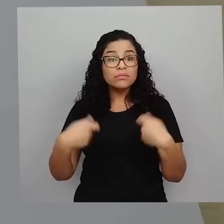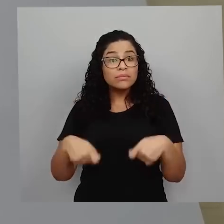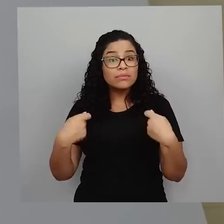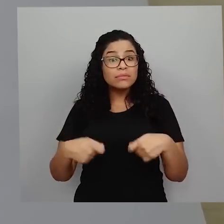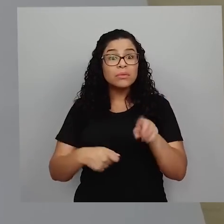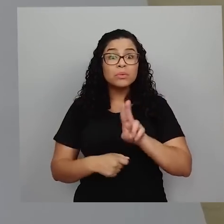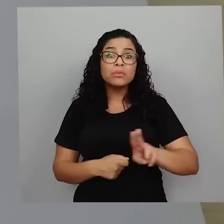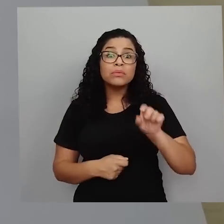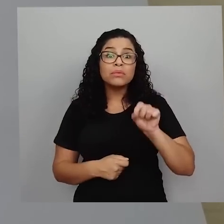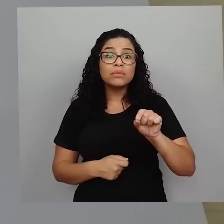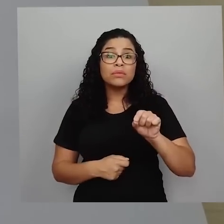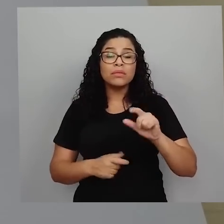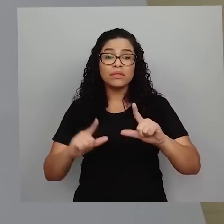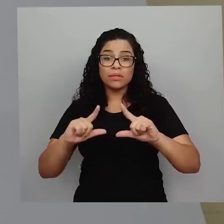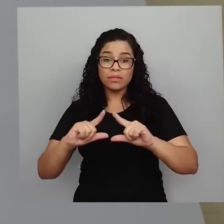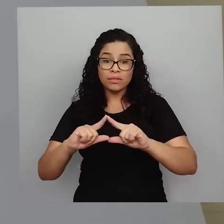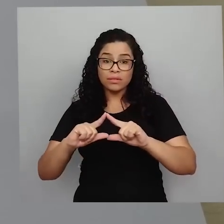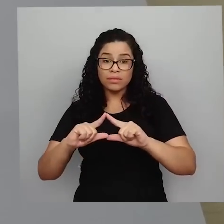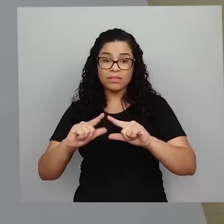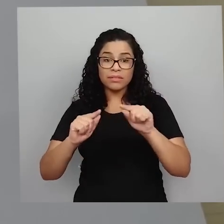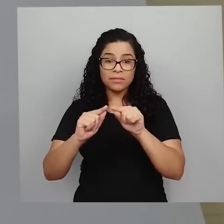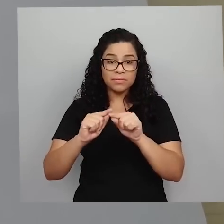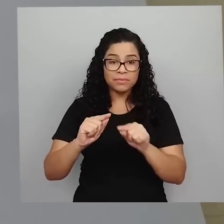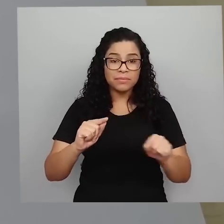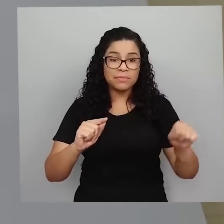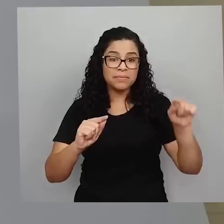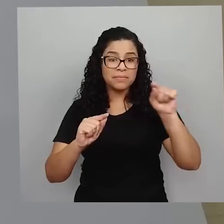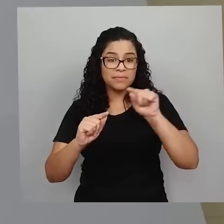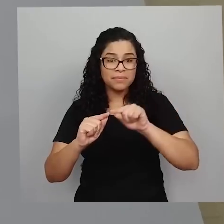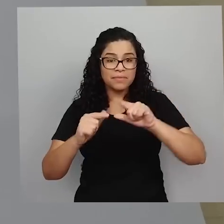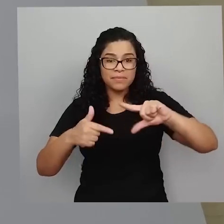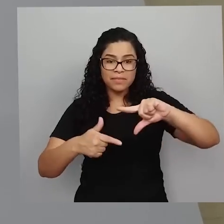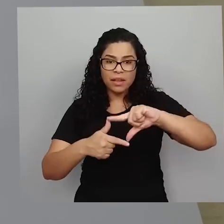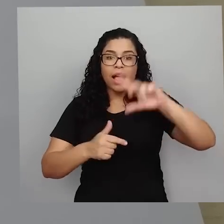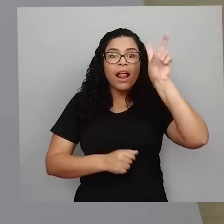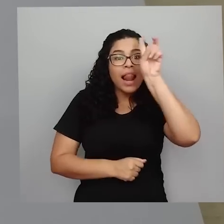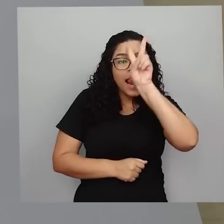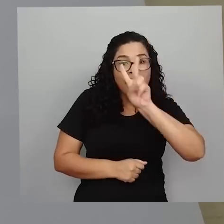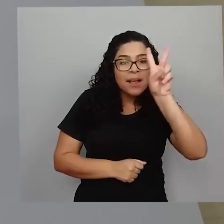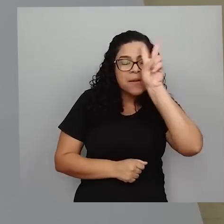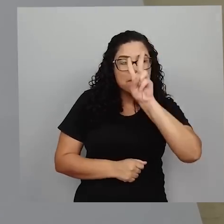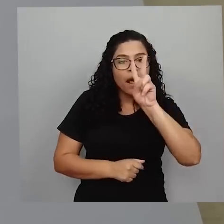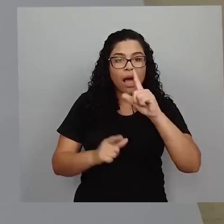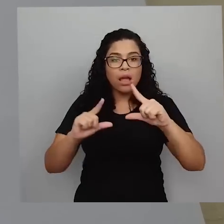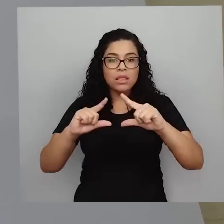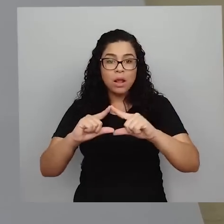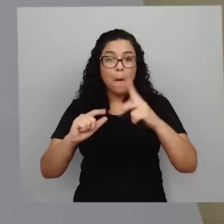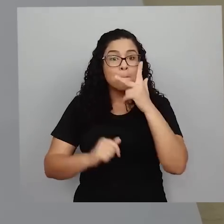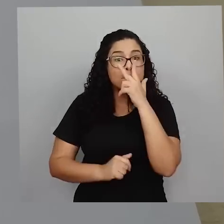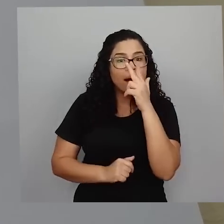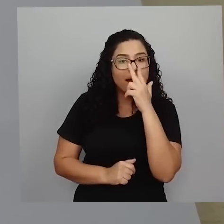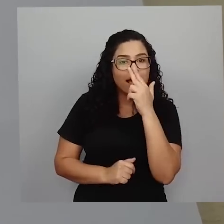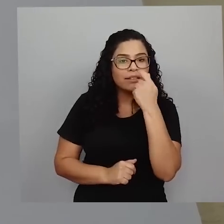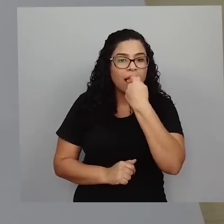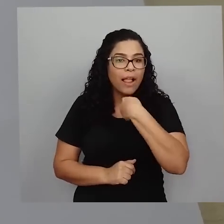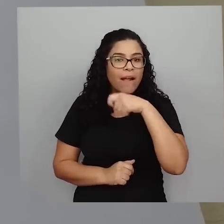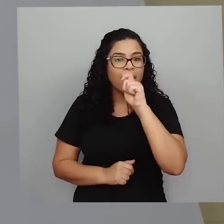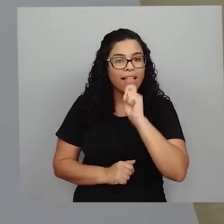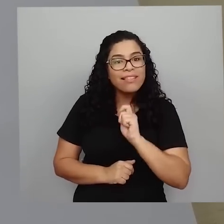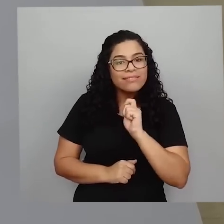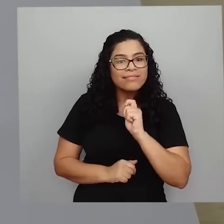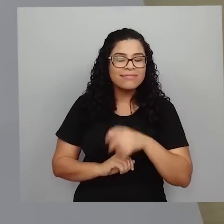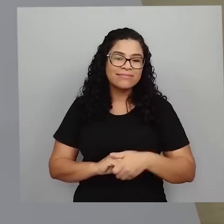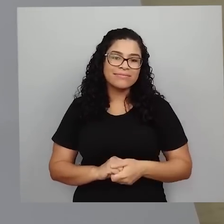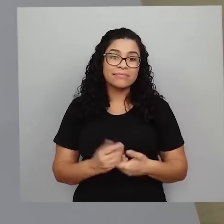aquelas formas geométricas da outra atividade. Lembra que as crianças falaram que o triângulo parecia uma casquinha de